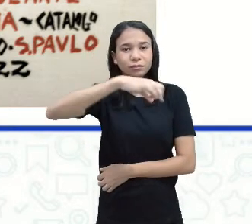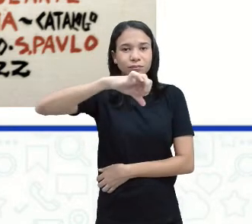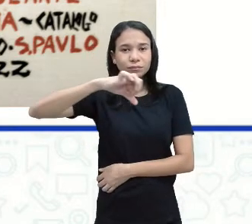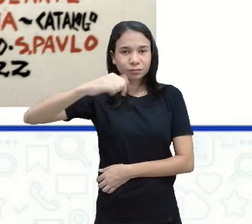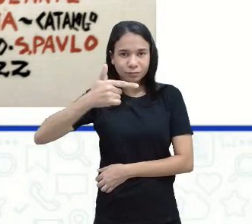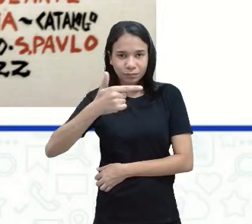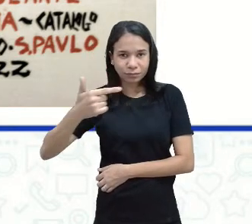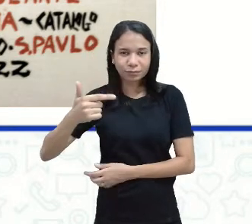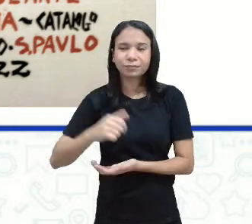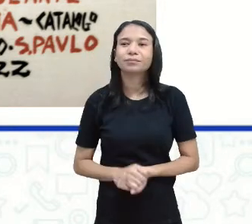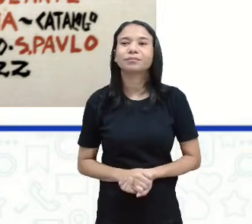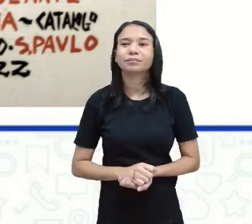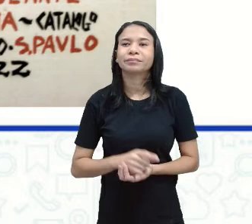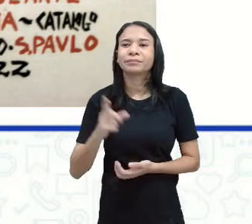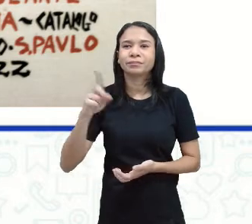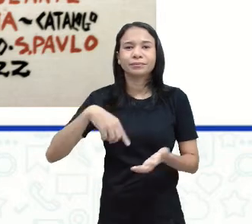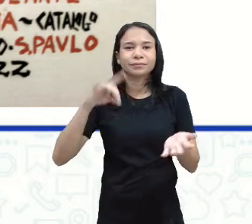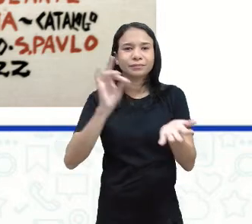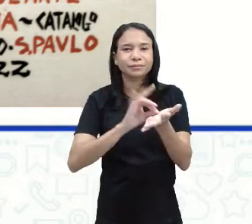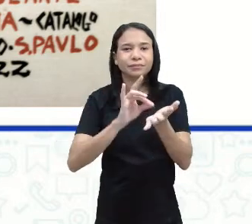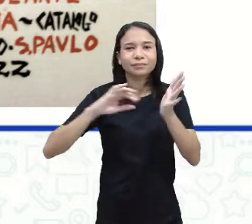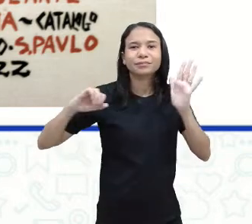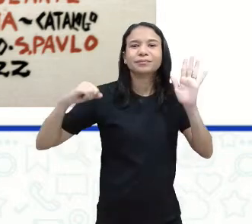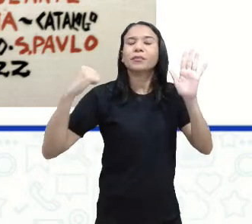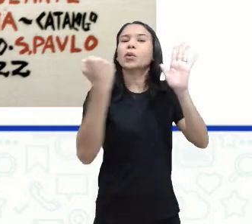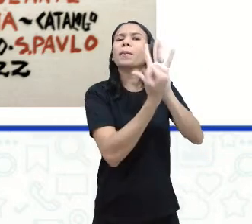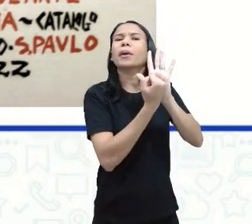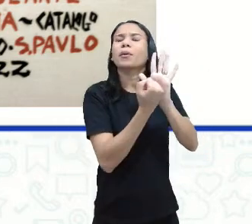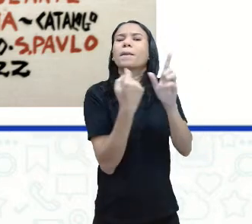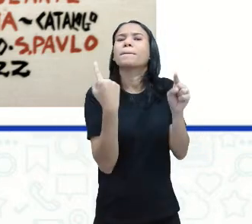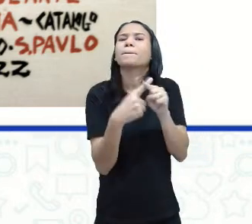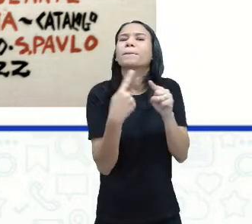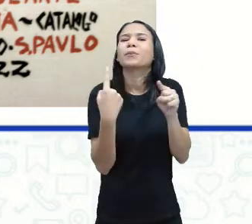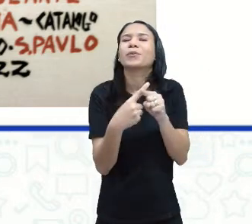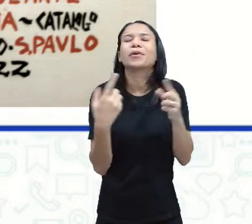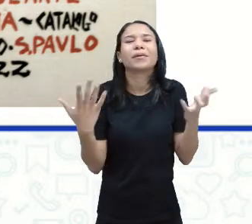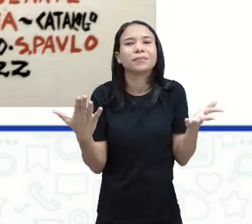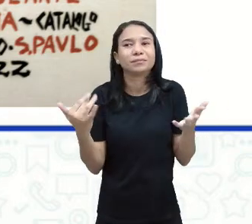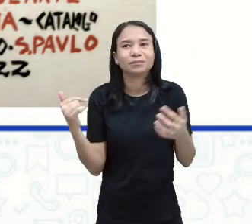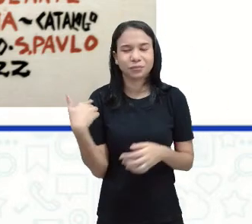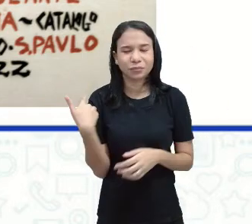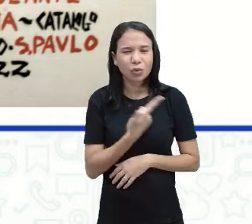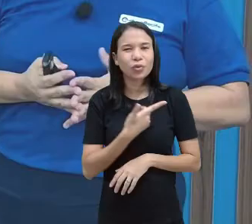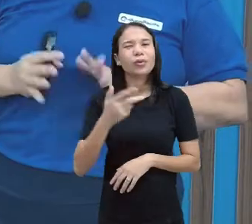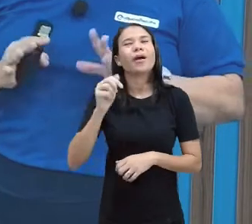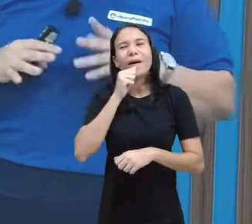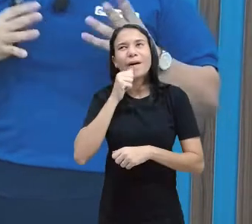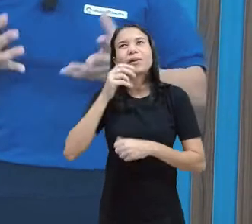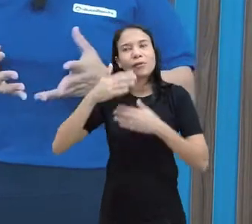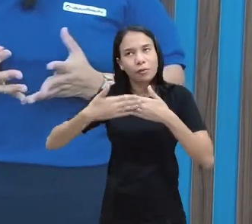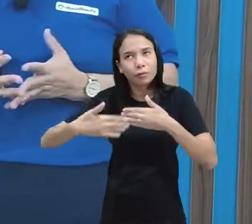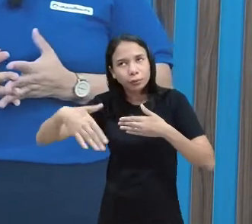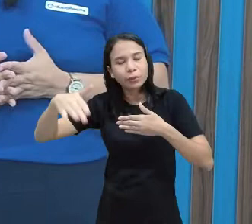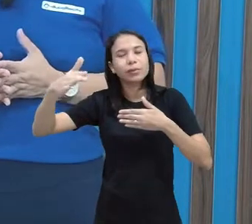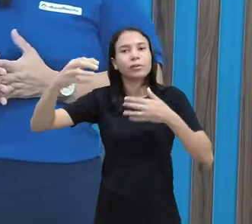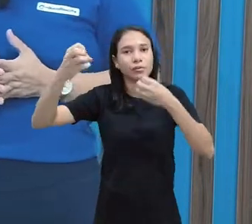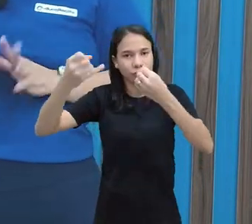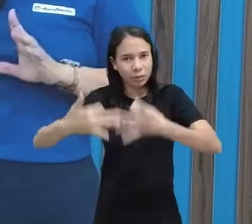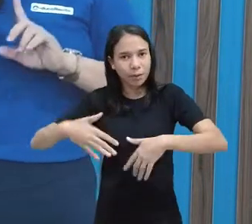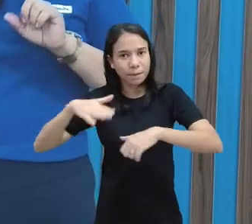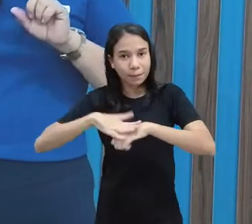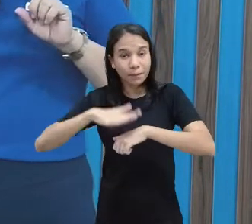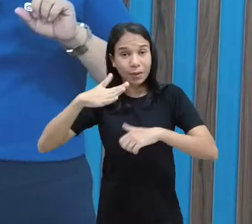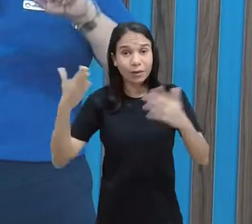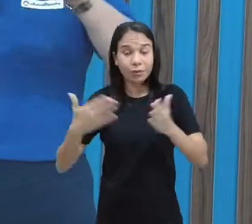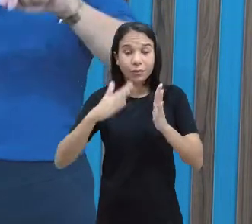1922. Essa obra ela é um marco porque a gente vai falar mais sobre o modernismo, agora sobre o modernismo na pintura, e vocês